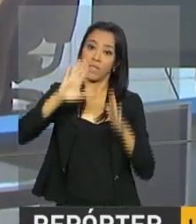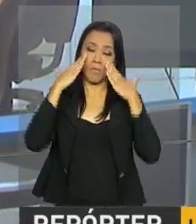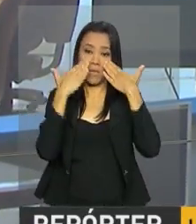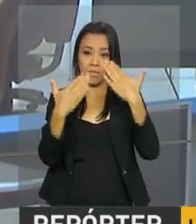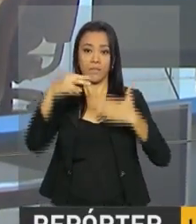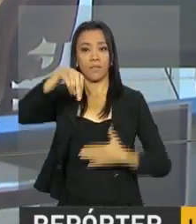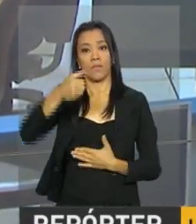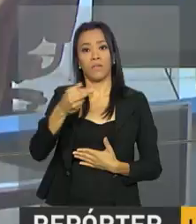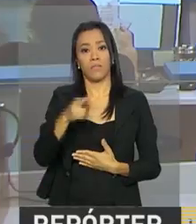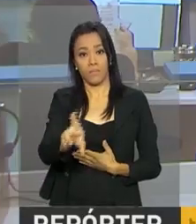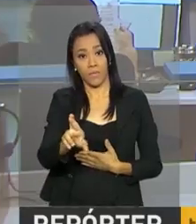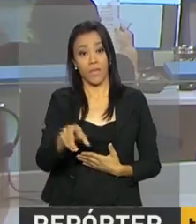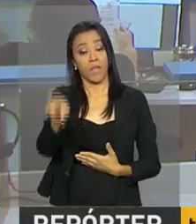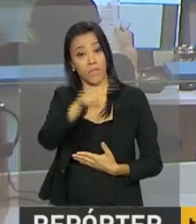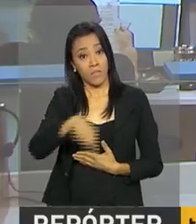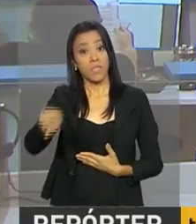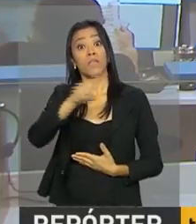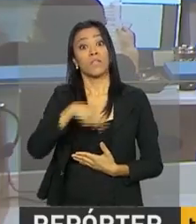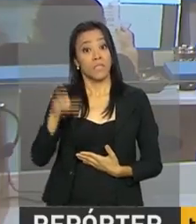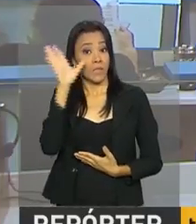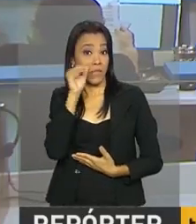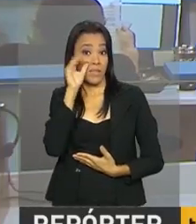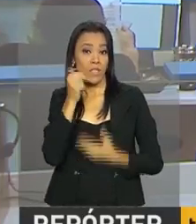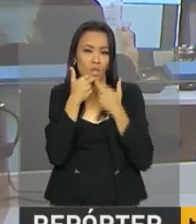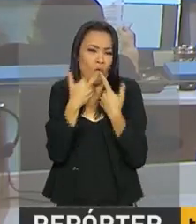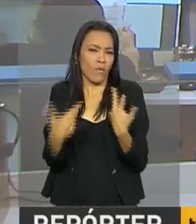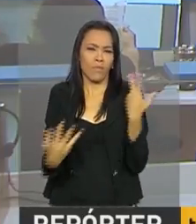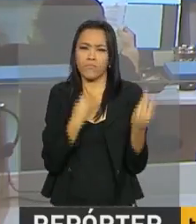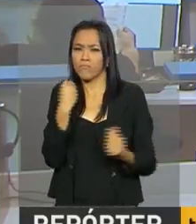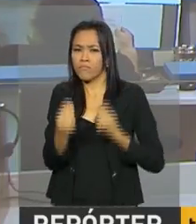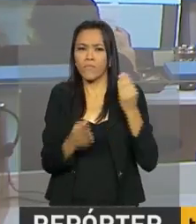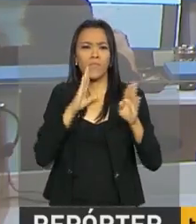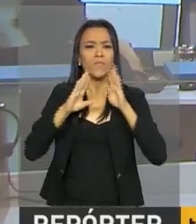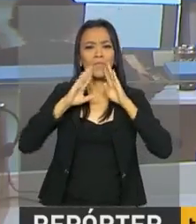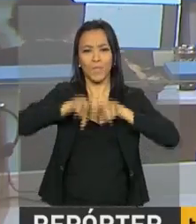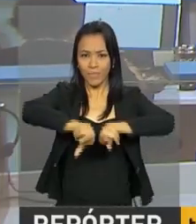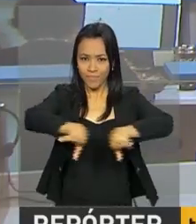Repórter NBR. Acompanhe também as novidades em nossas redes